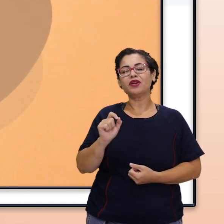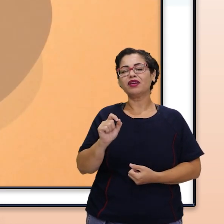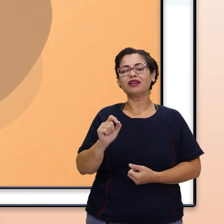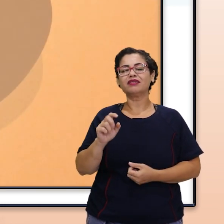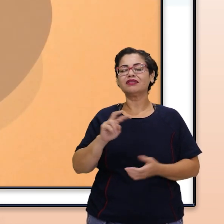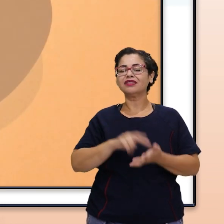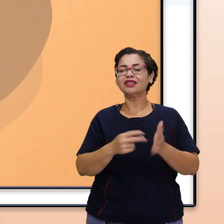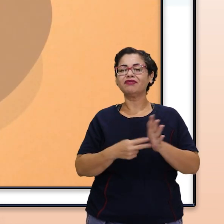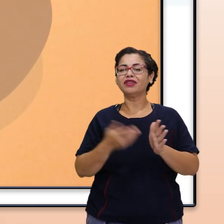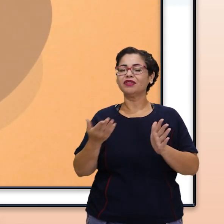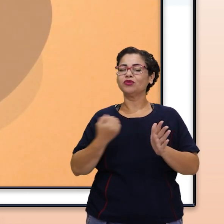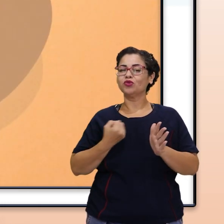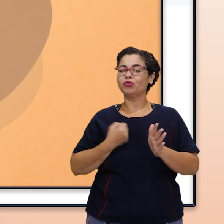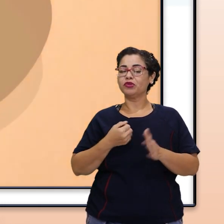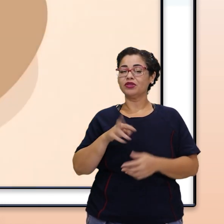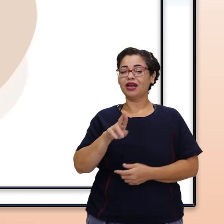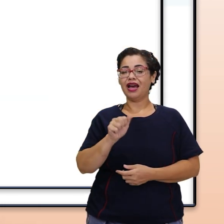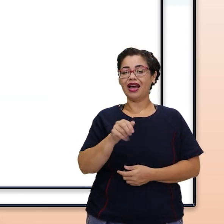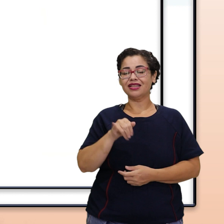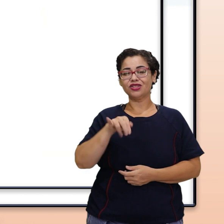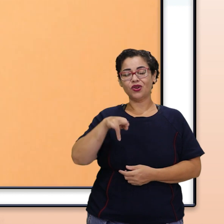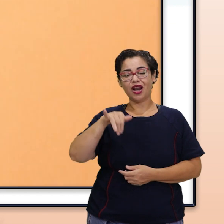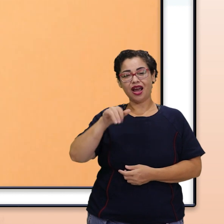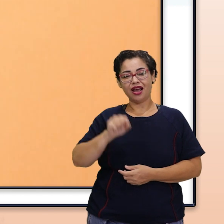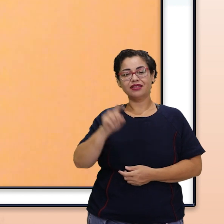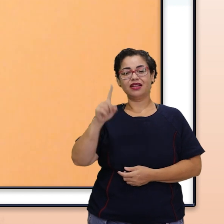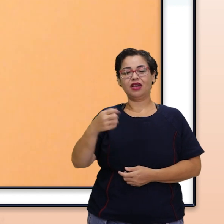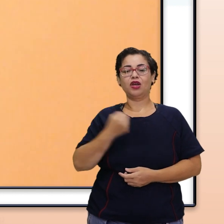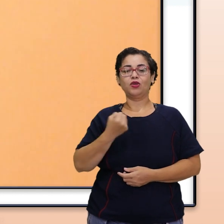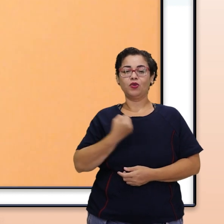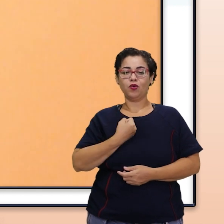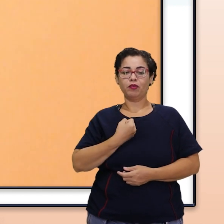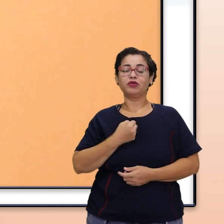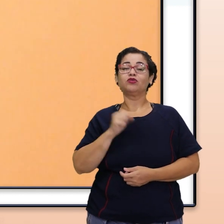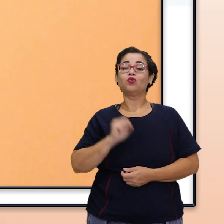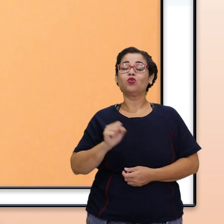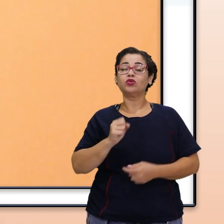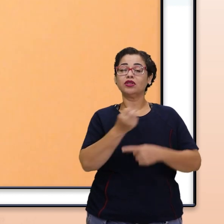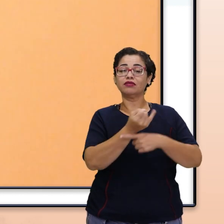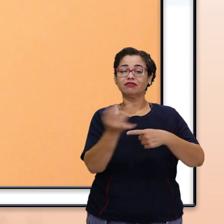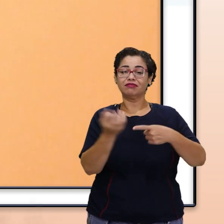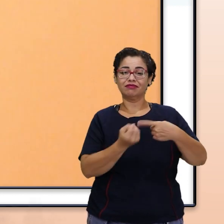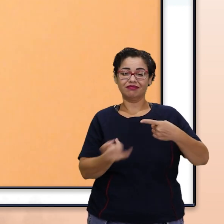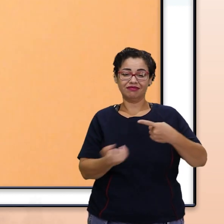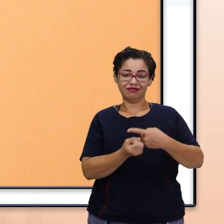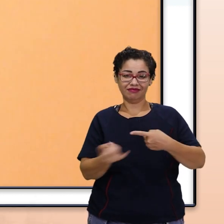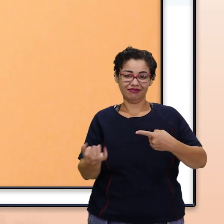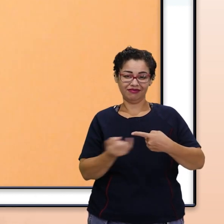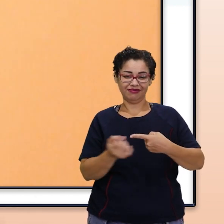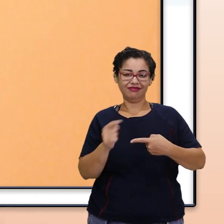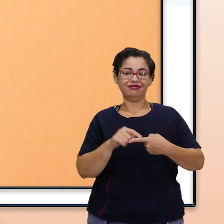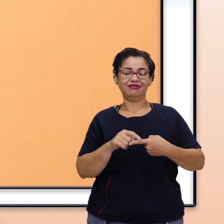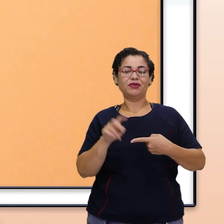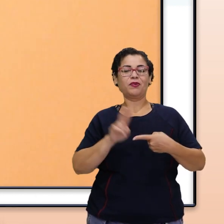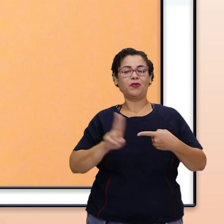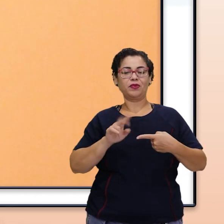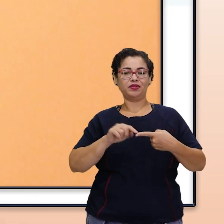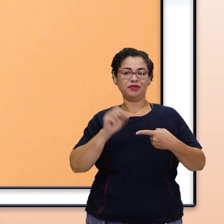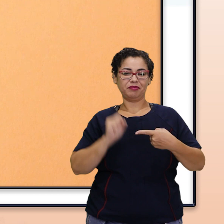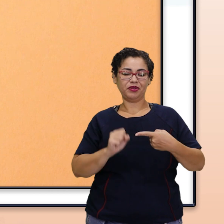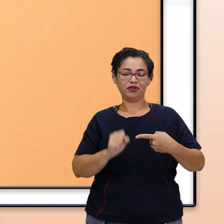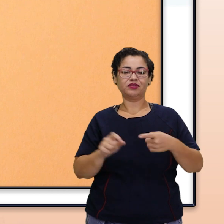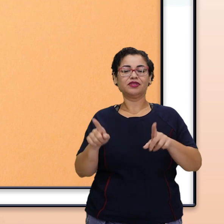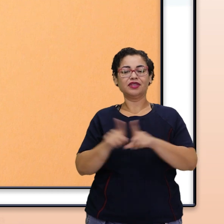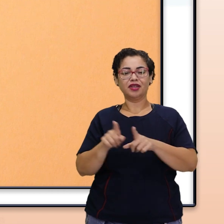esses números. Números racionais são aqueles que podem ser escritos na forma de fração. Além da forma fracionária,